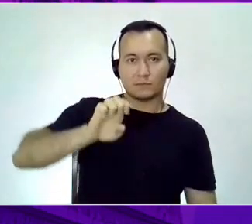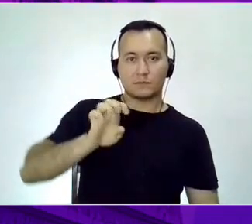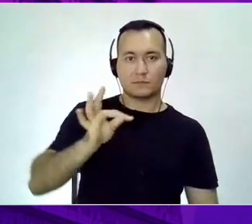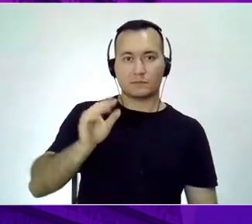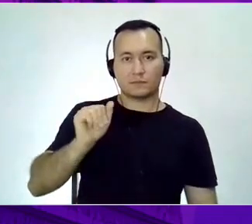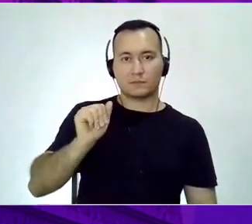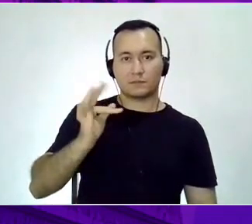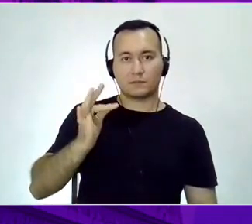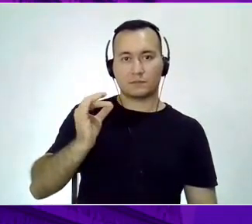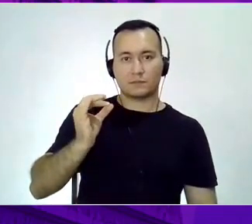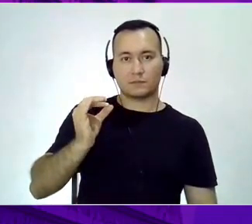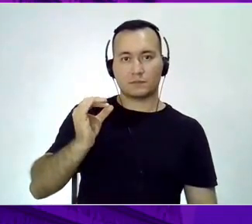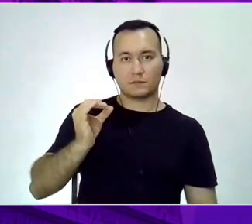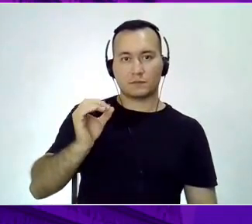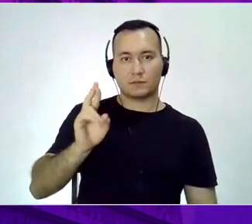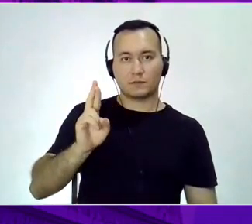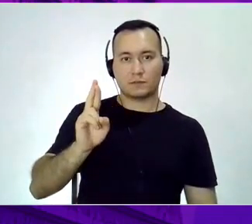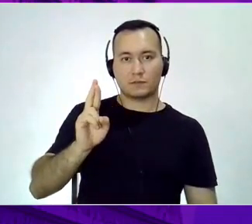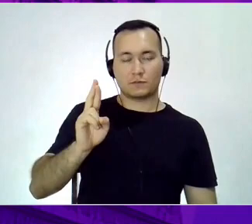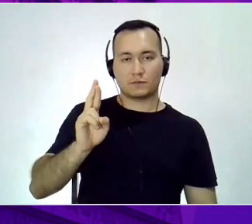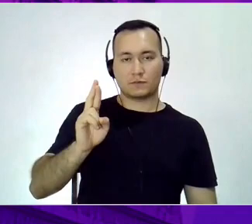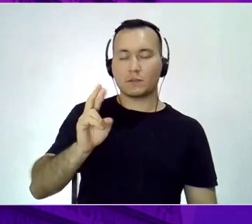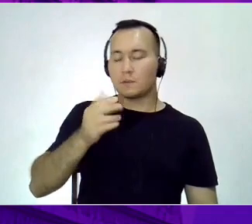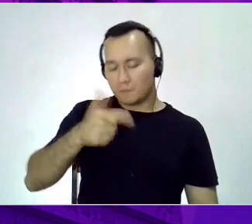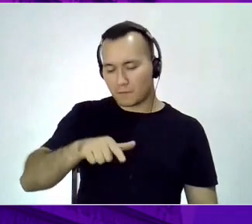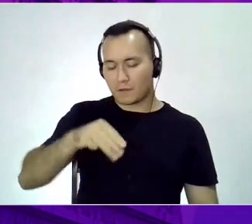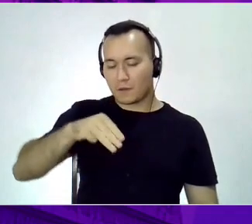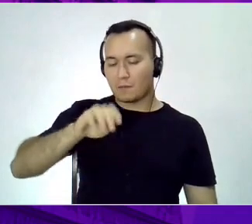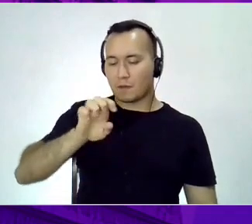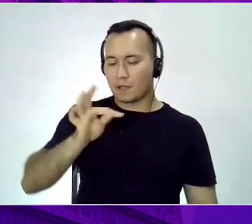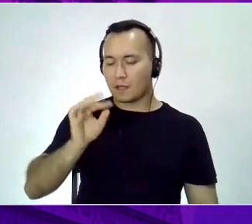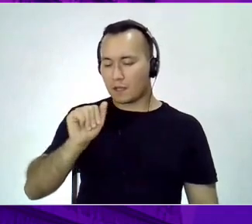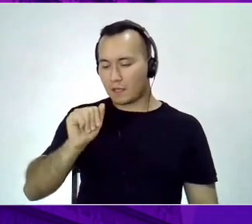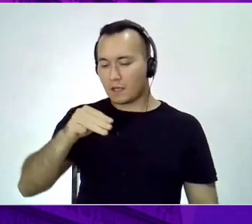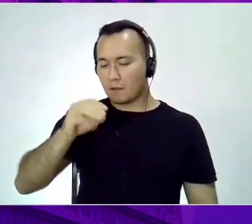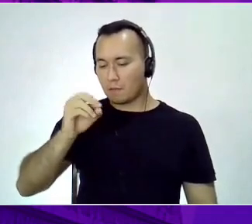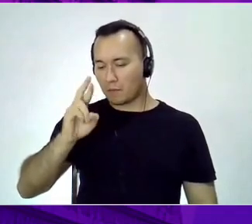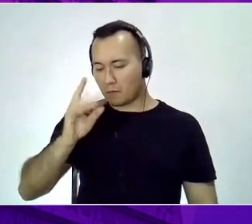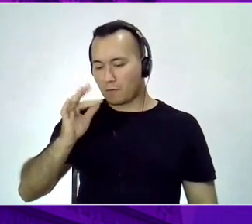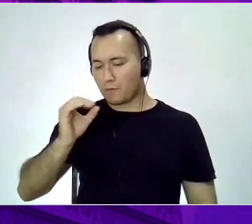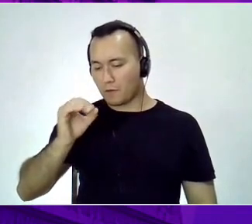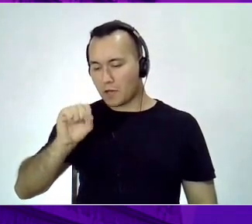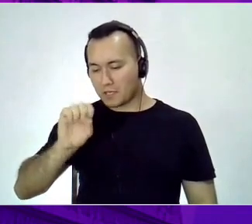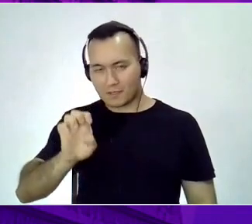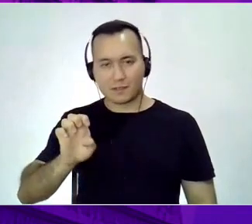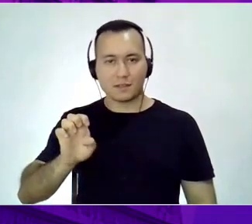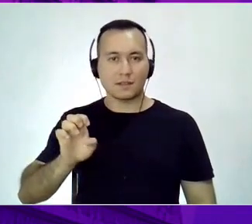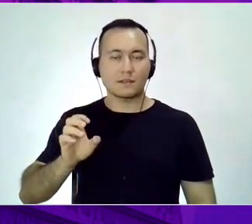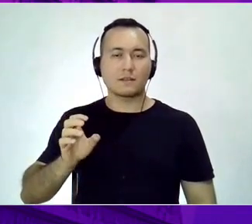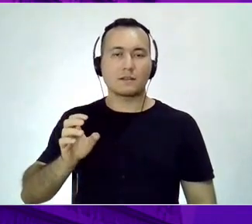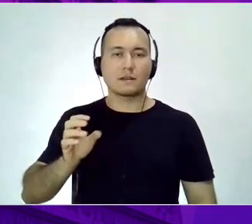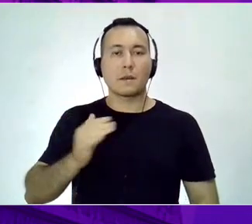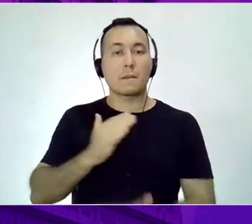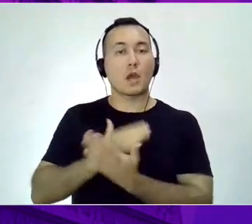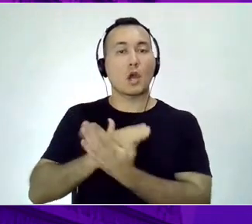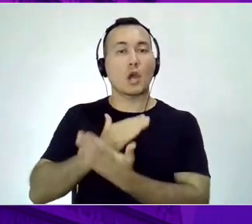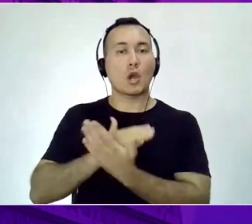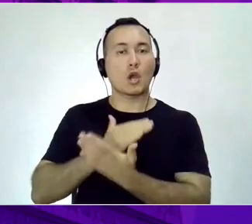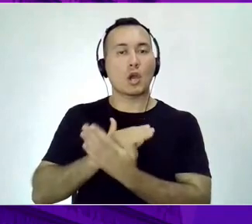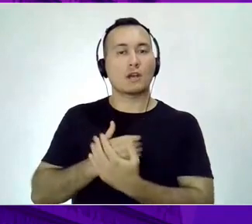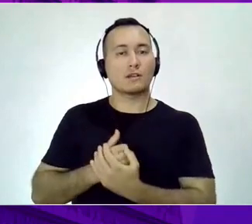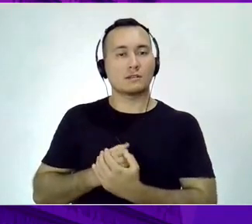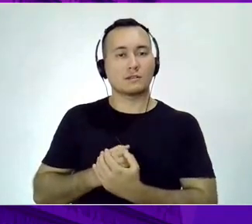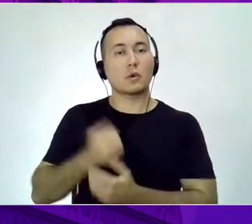isso sem ter que grafar todos os valores de entrada e de saída de forma antecipada. Eu posso colocar isso dentro do meu